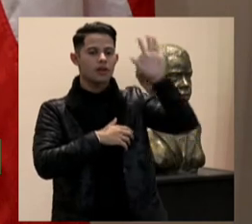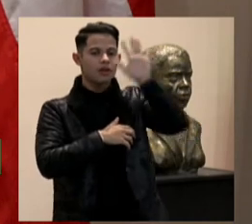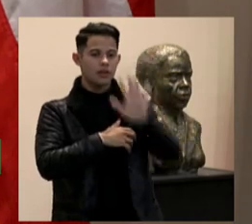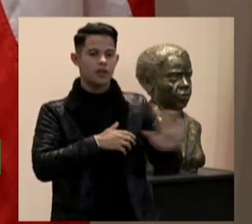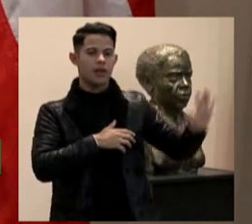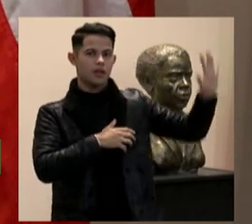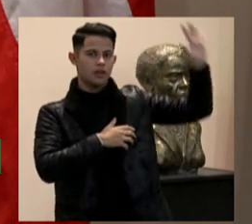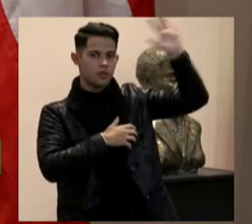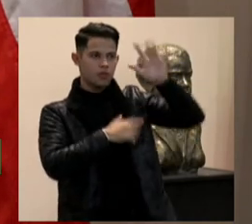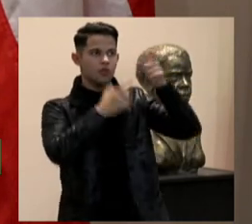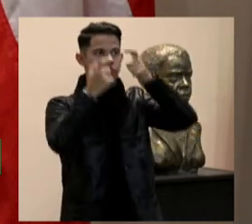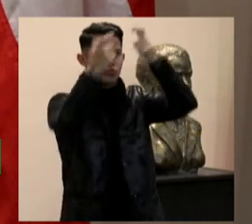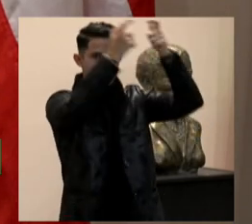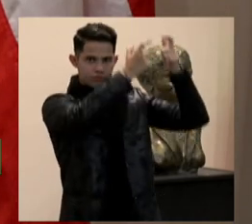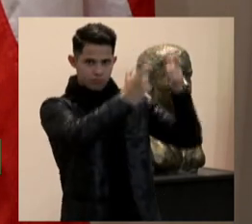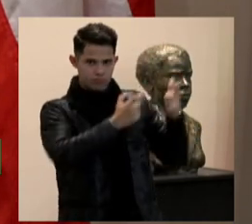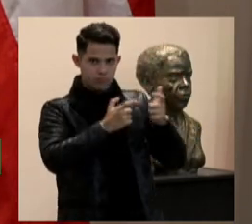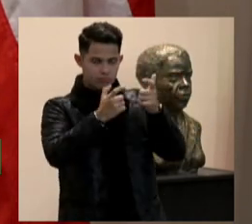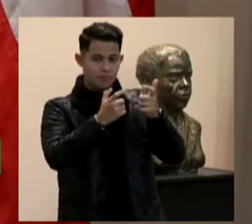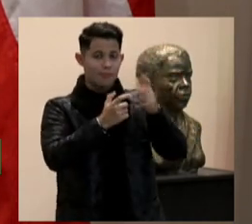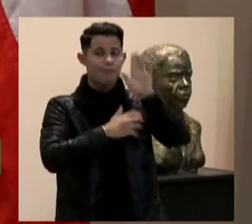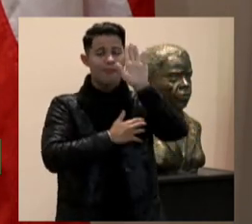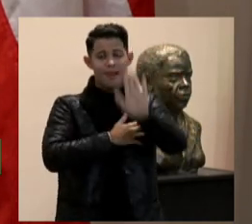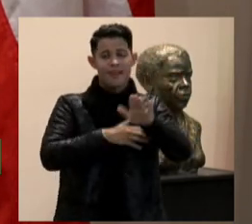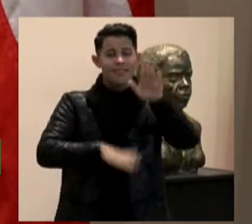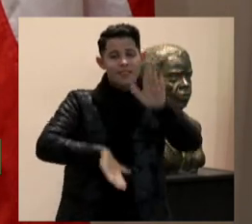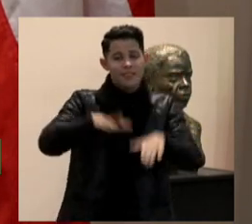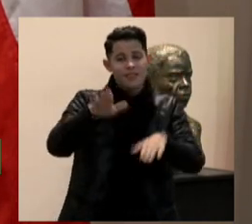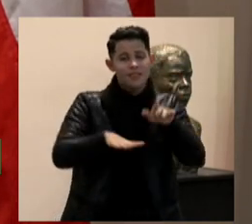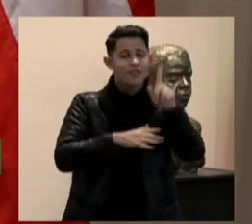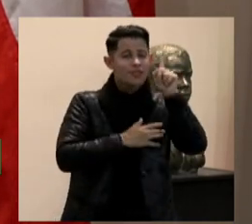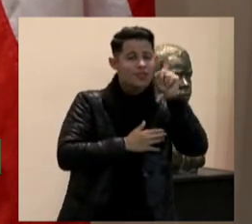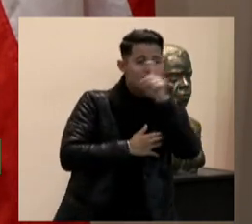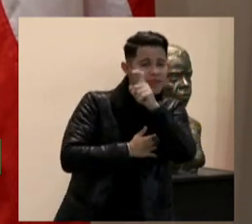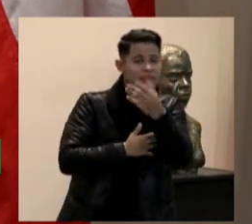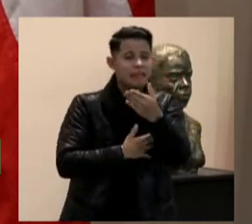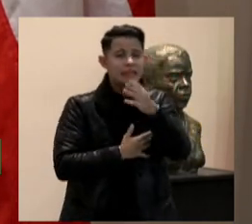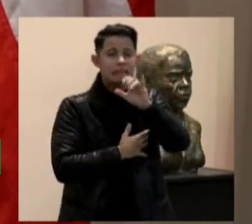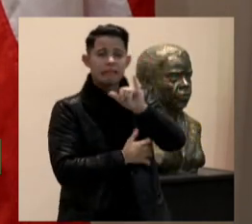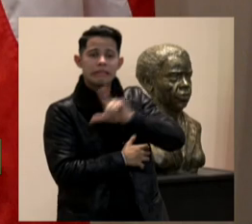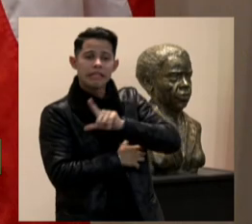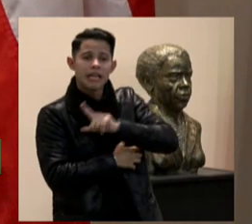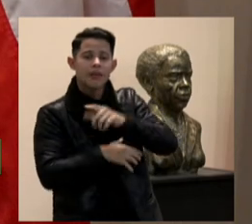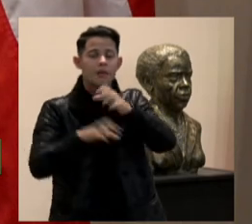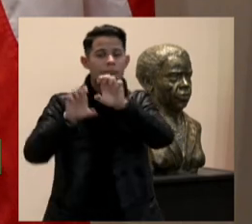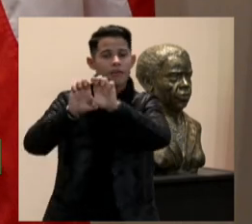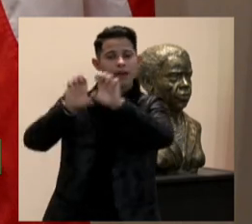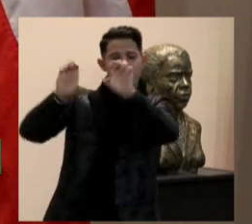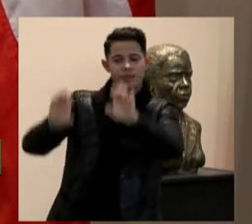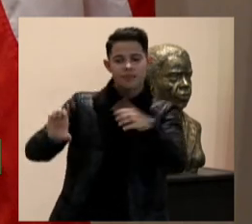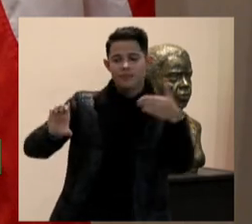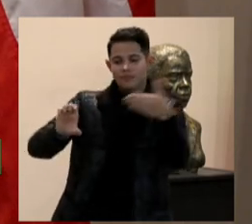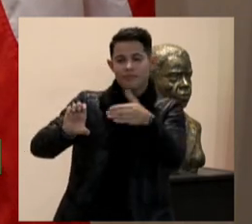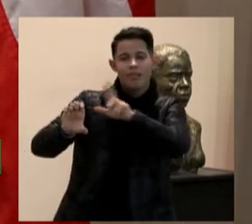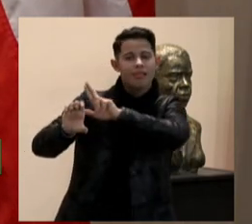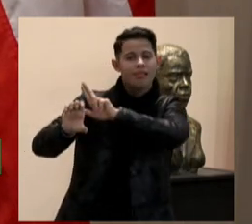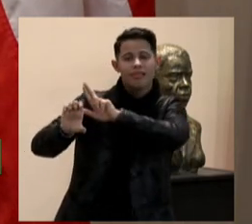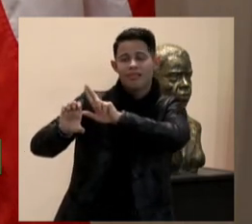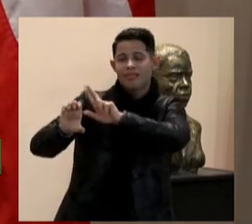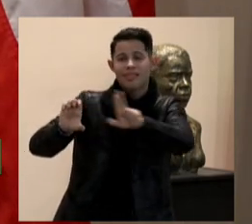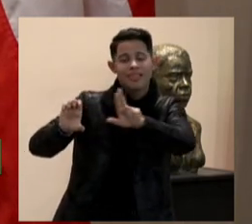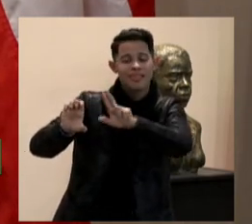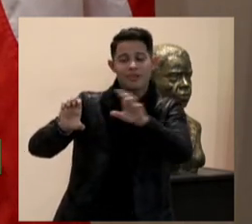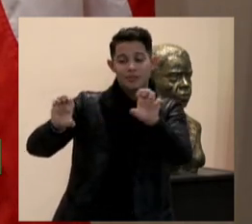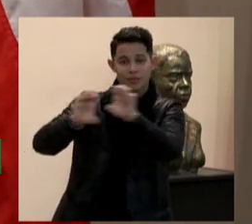muito difícil, se a gente tiver uma marra e uma estrutura que não